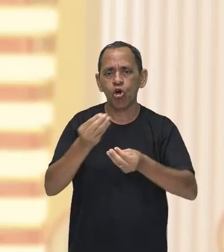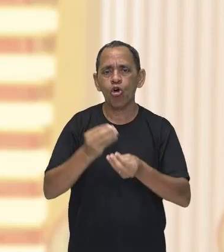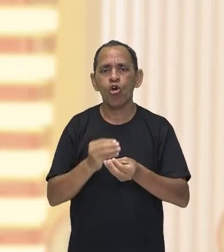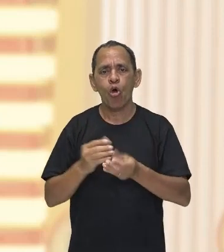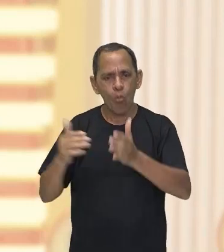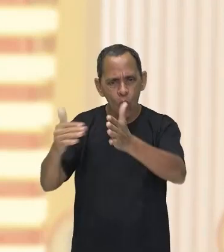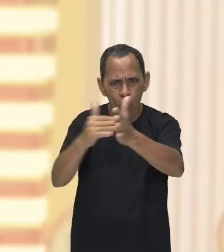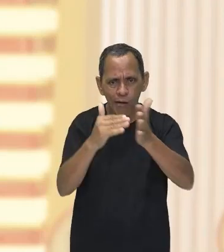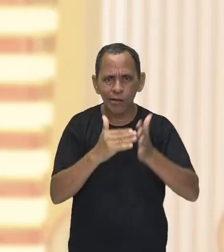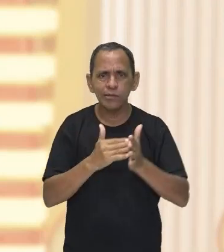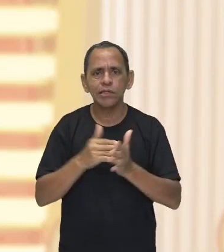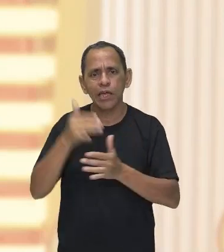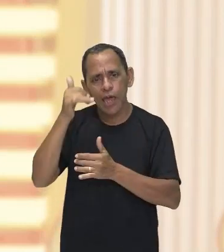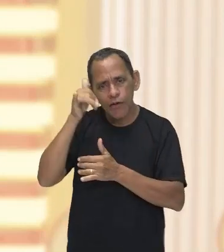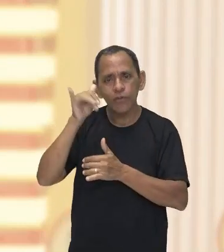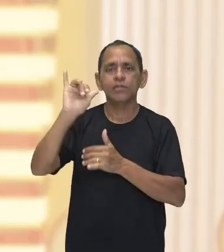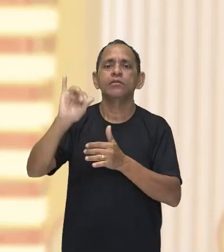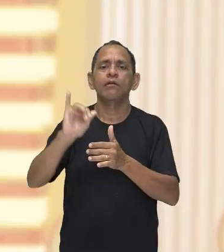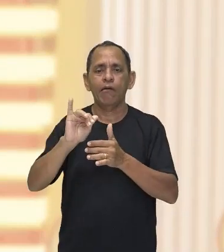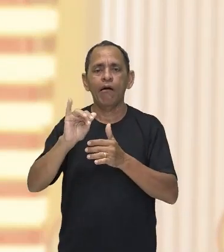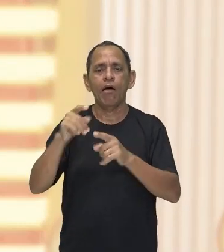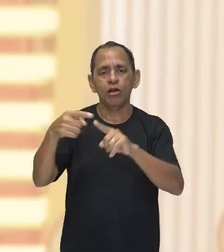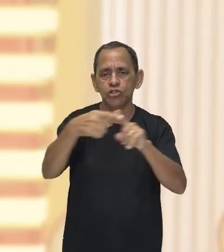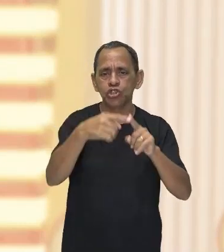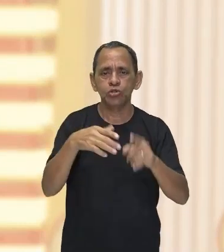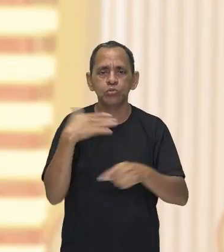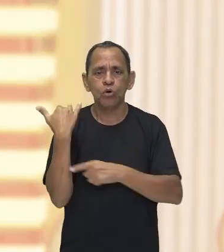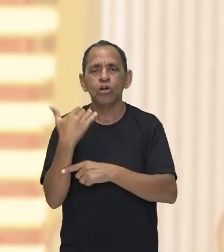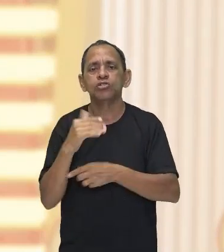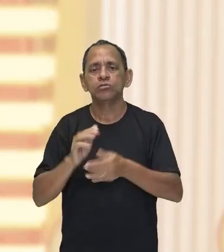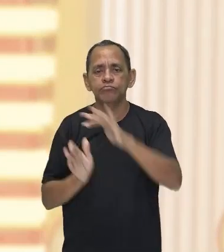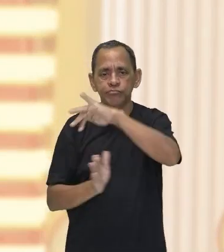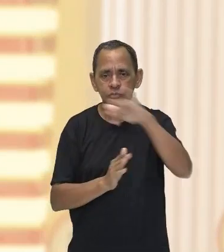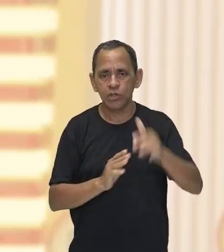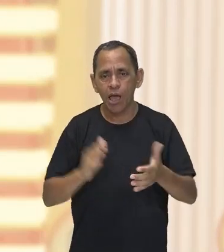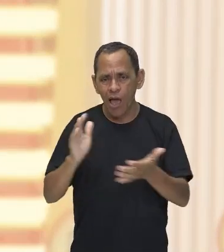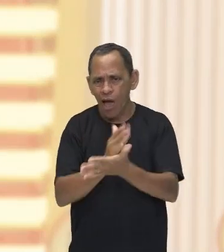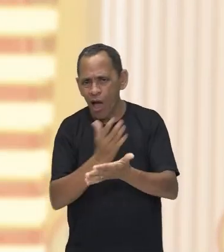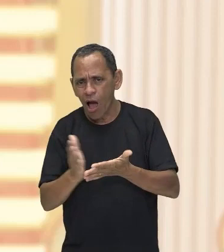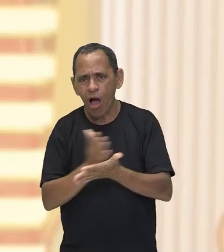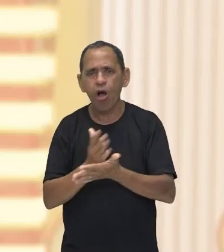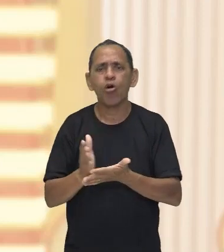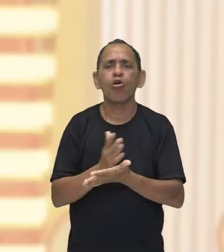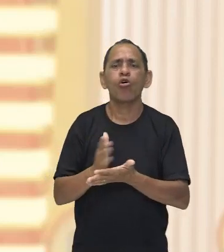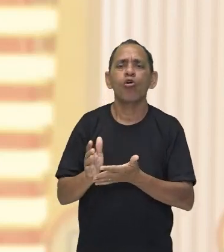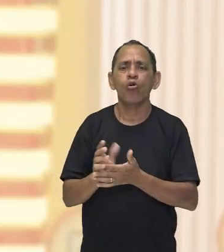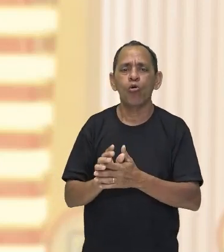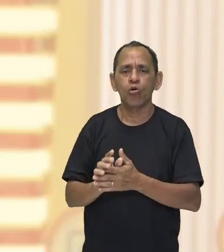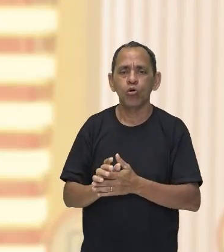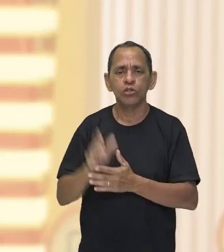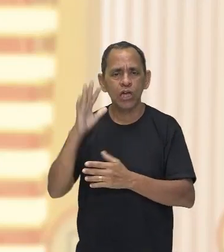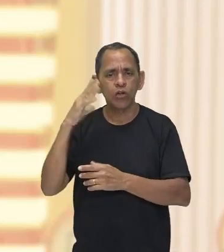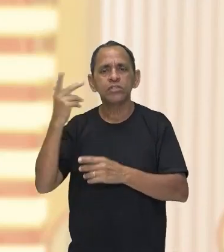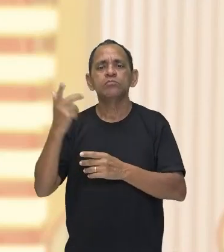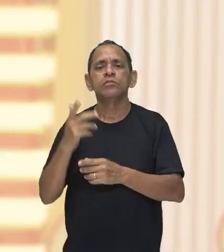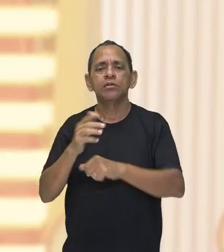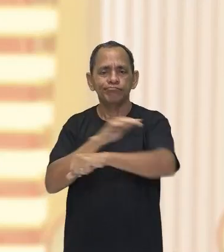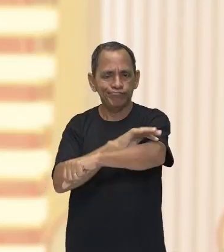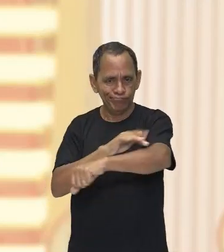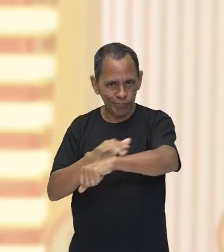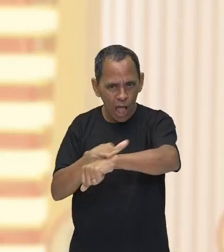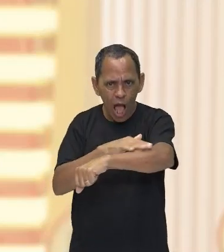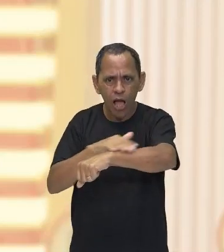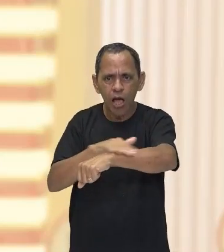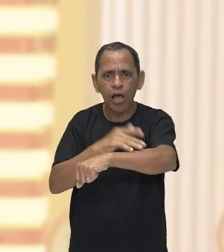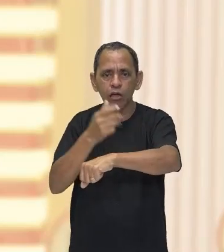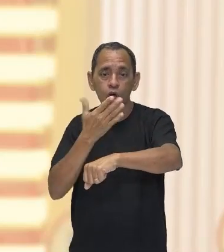evitar esses tipos de morte. Mas é como eu falei para vocês, em alguns casos a cor da pele ela fala, não é mesmo? vimos